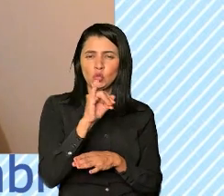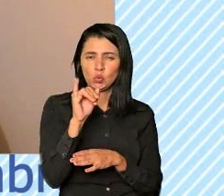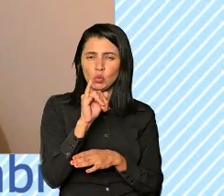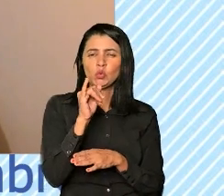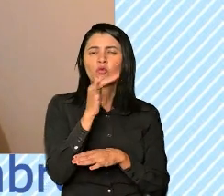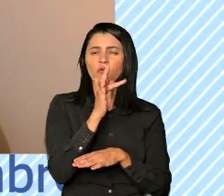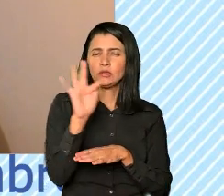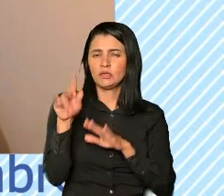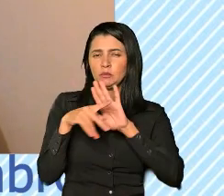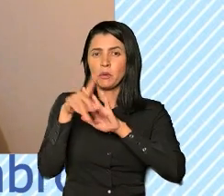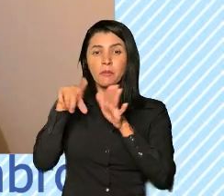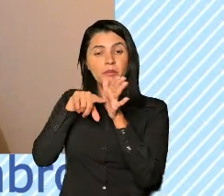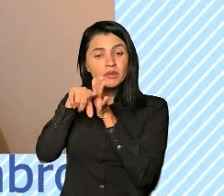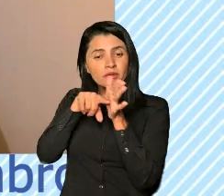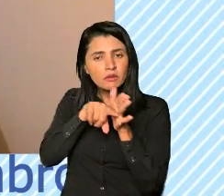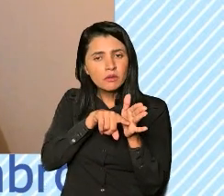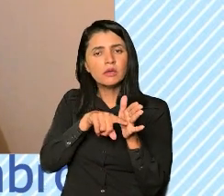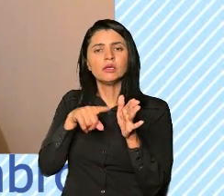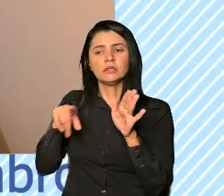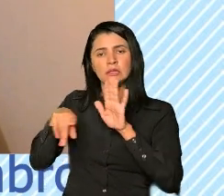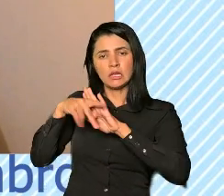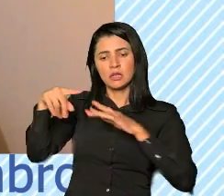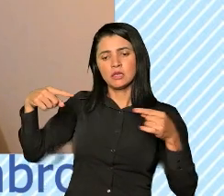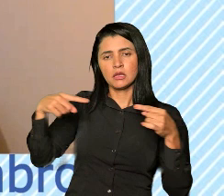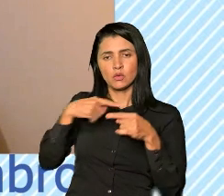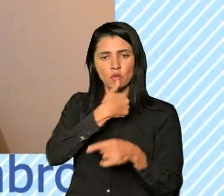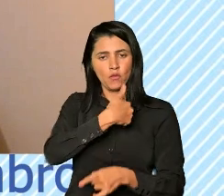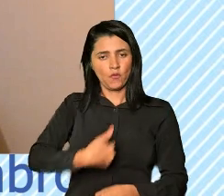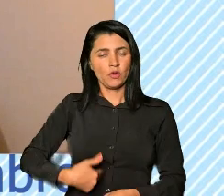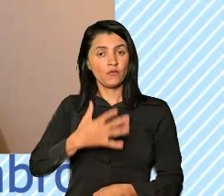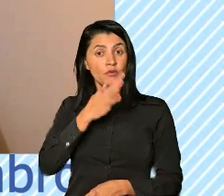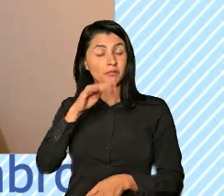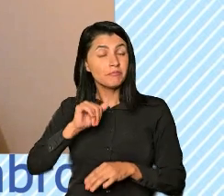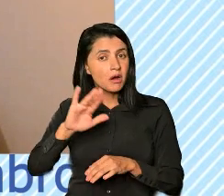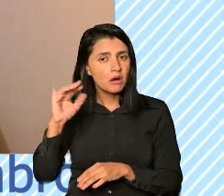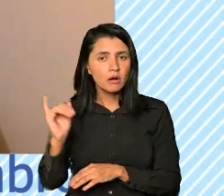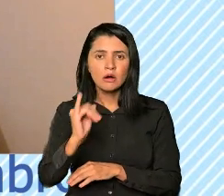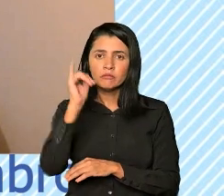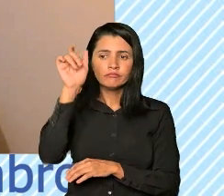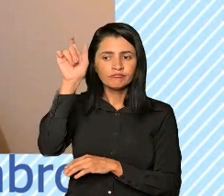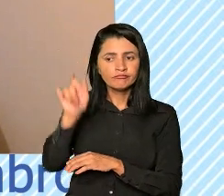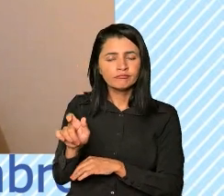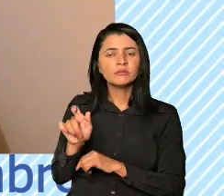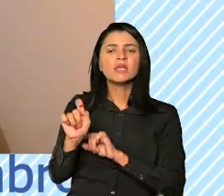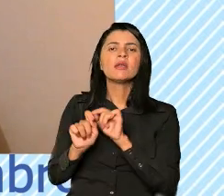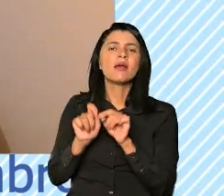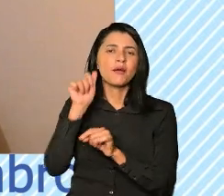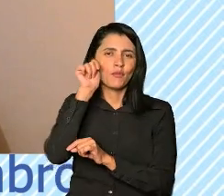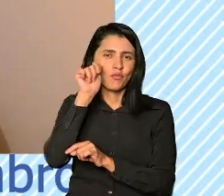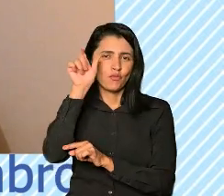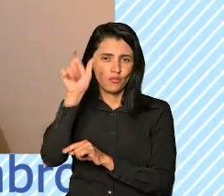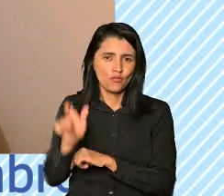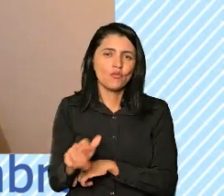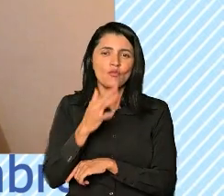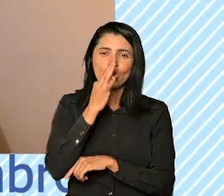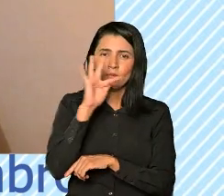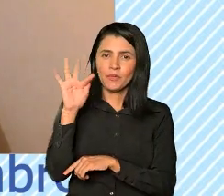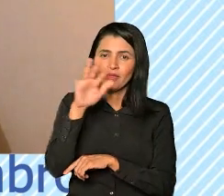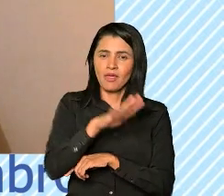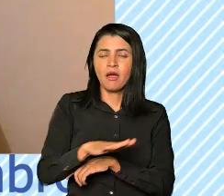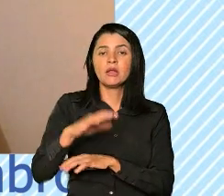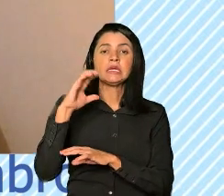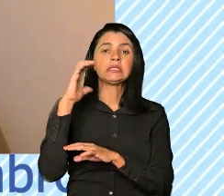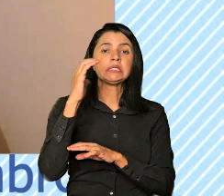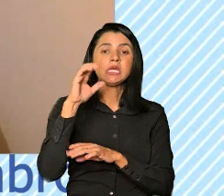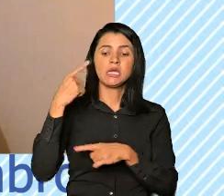de pesquisa ligado ao governo francês, que é um dos mais importantes, e essa francesa, na área de ciência